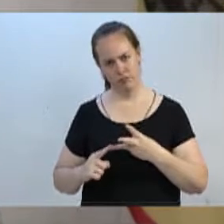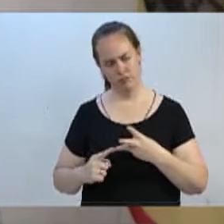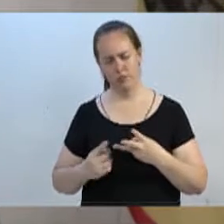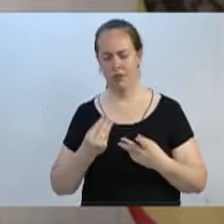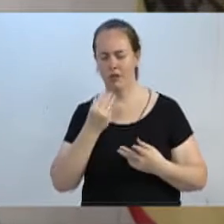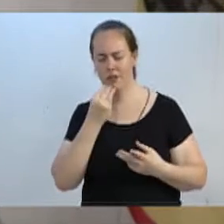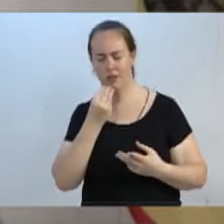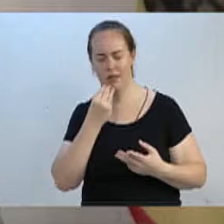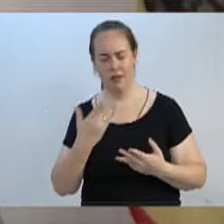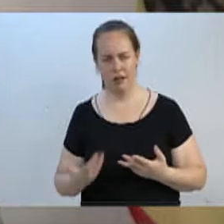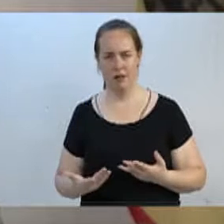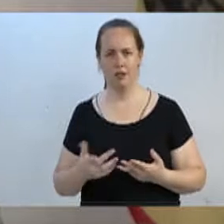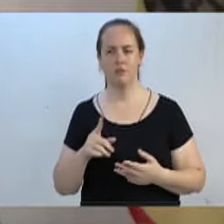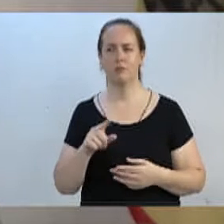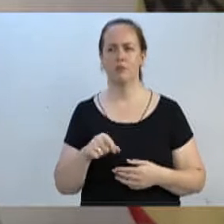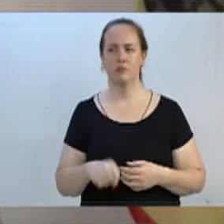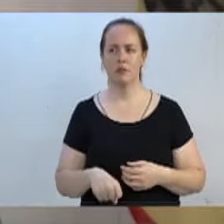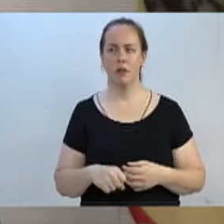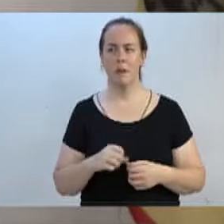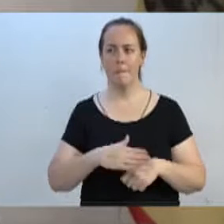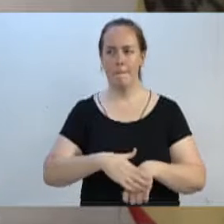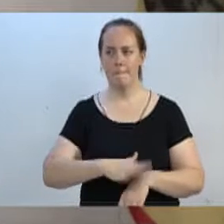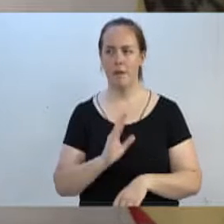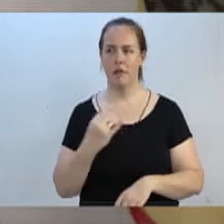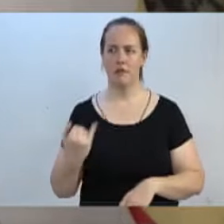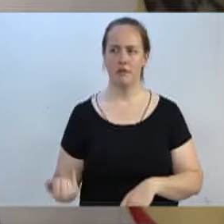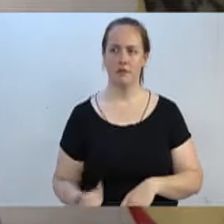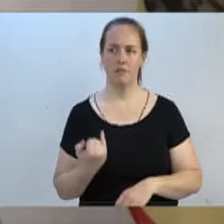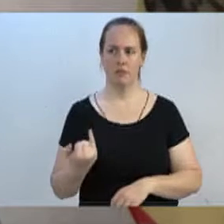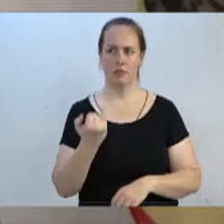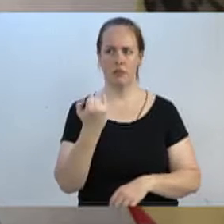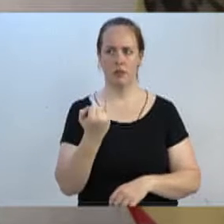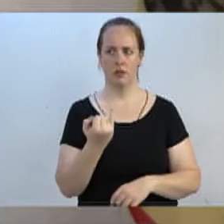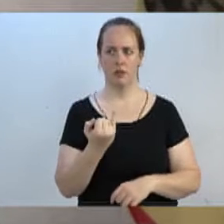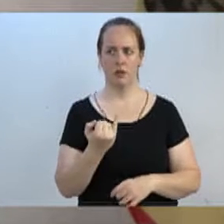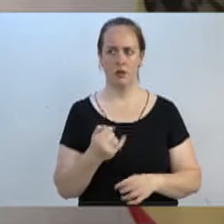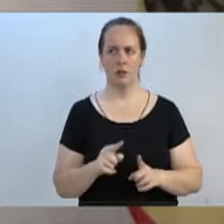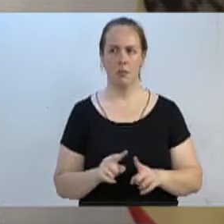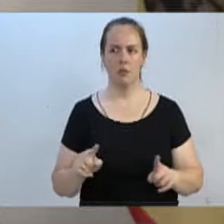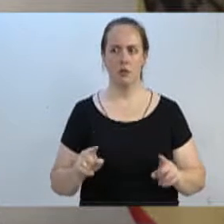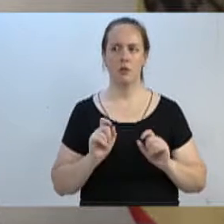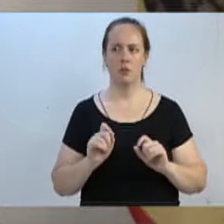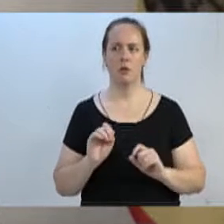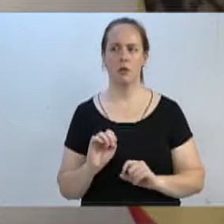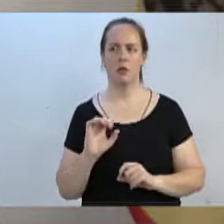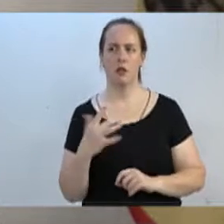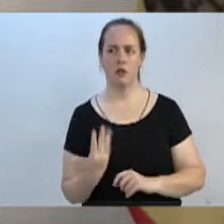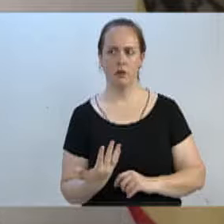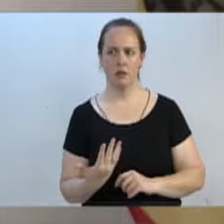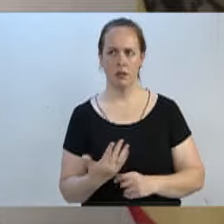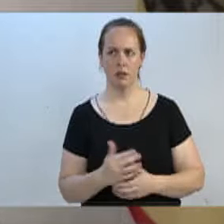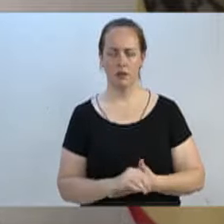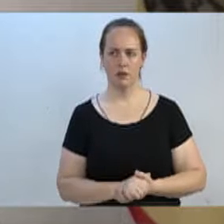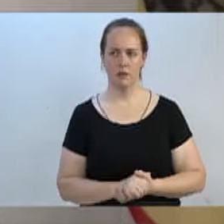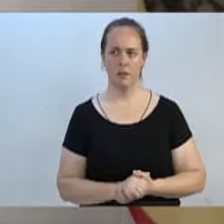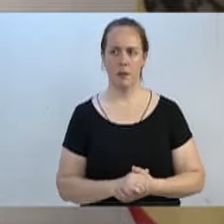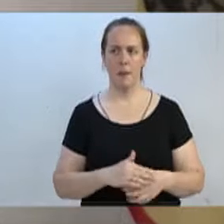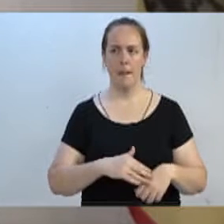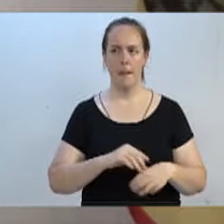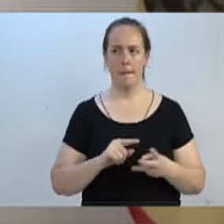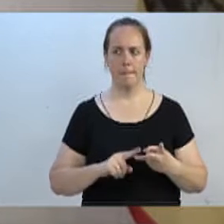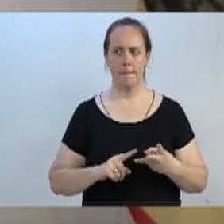nenhuma, é a mais importante. Mas, infelizmente, vereador Carmo, é a